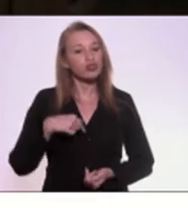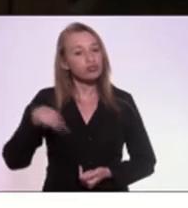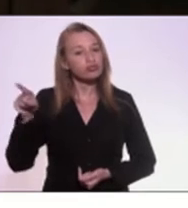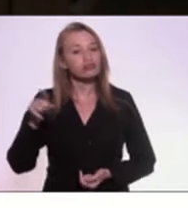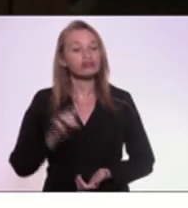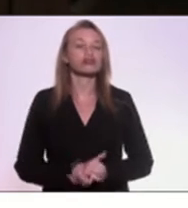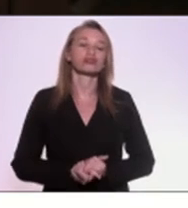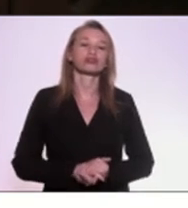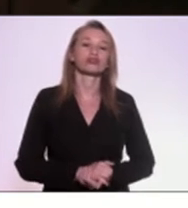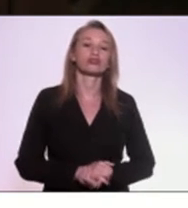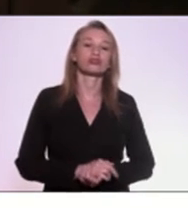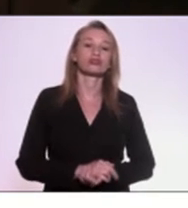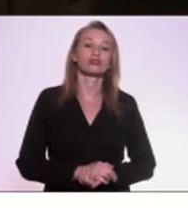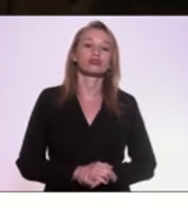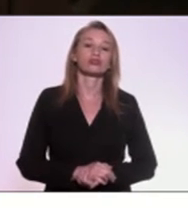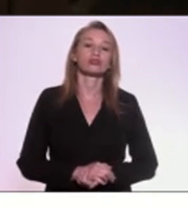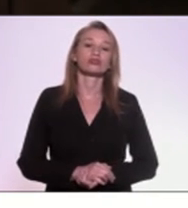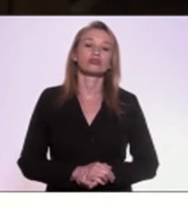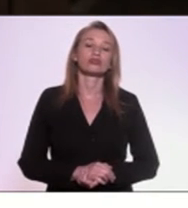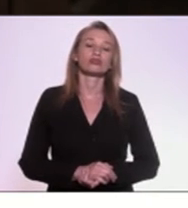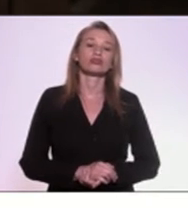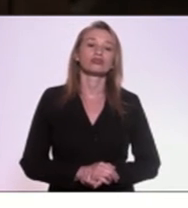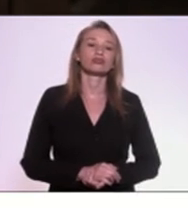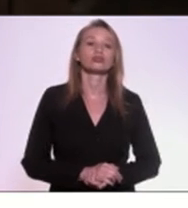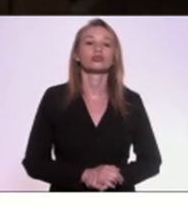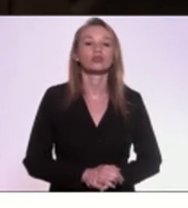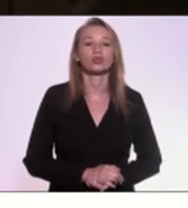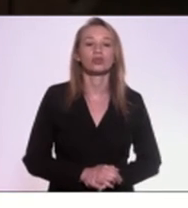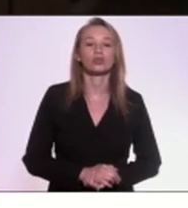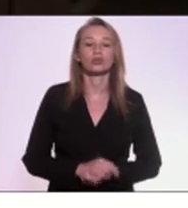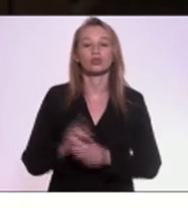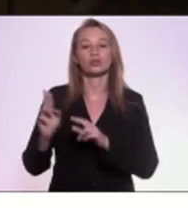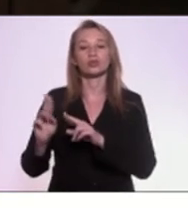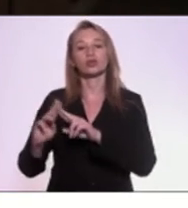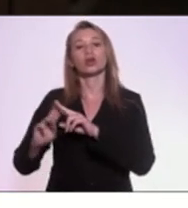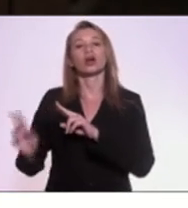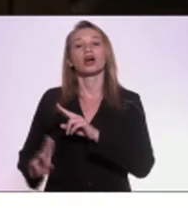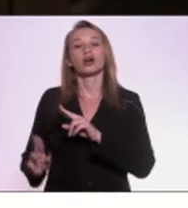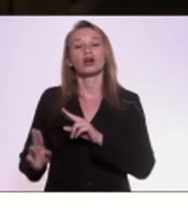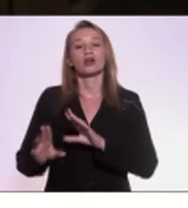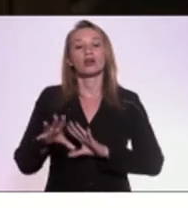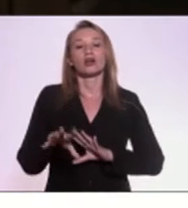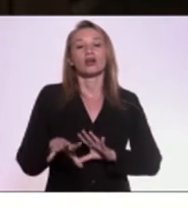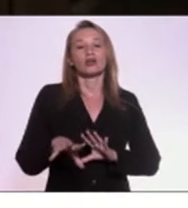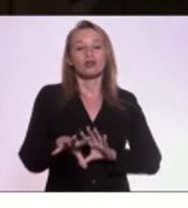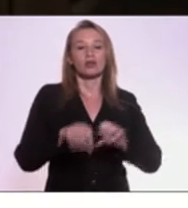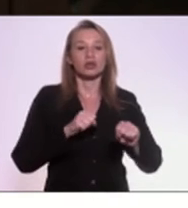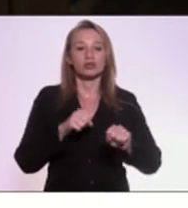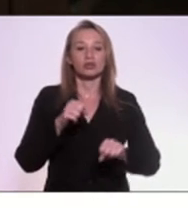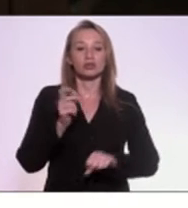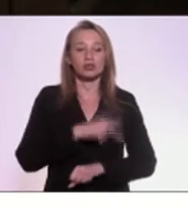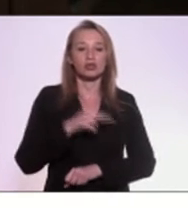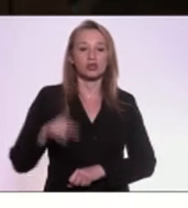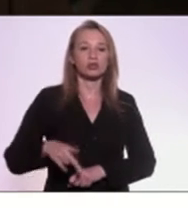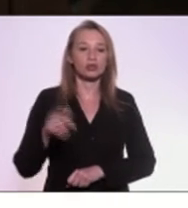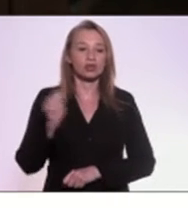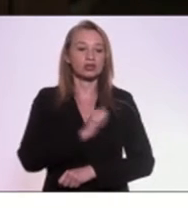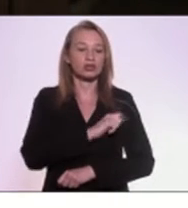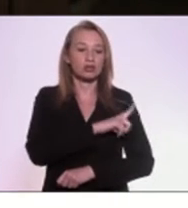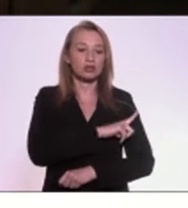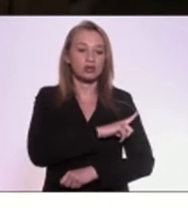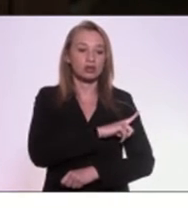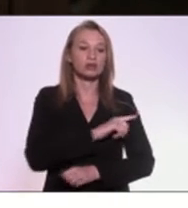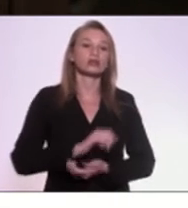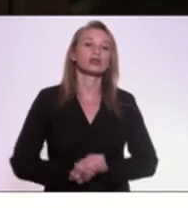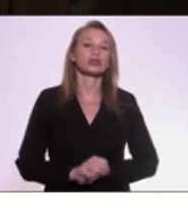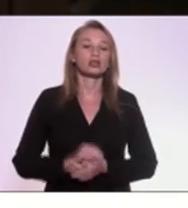que participei ontem na UERJ, na Faculdade de Formação de Professores, em São Gonçalo, esta